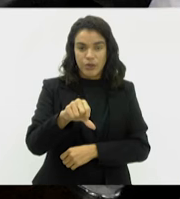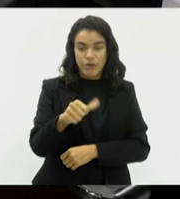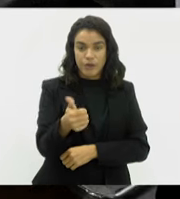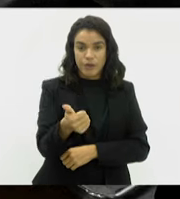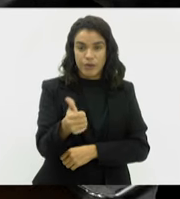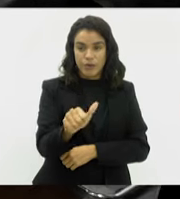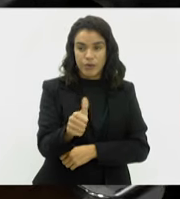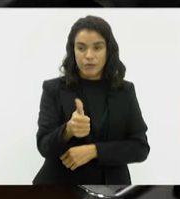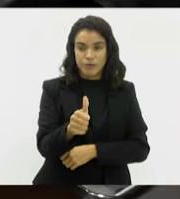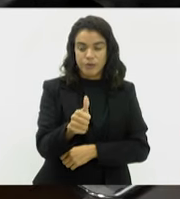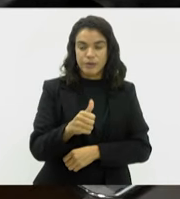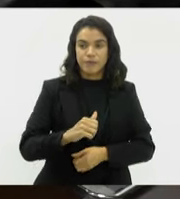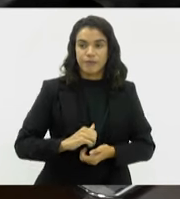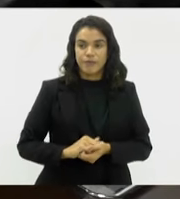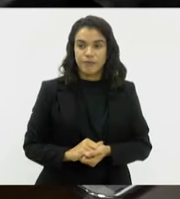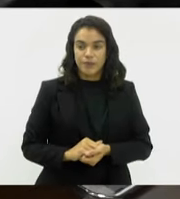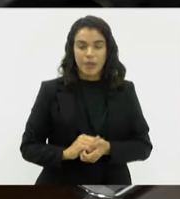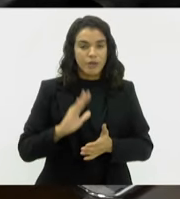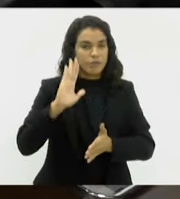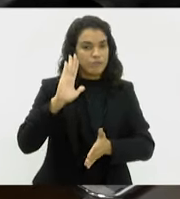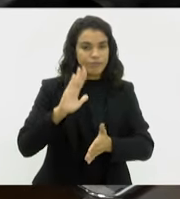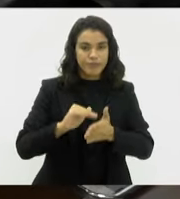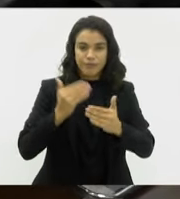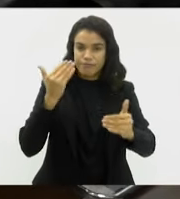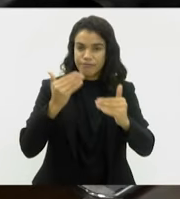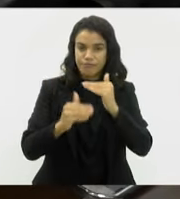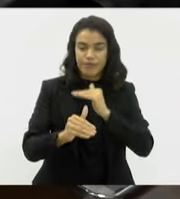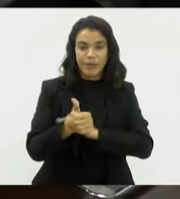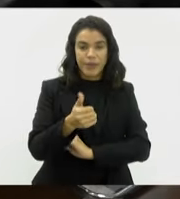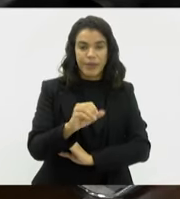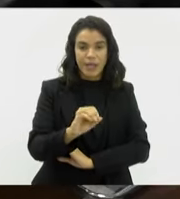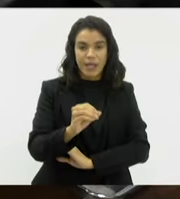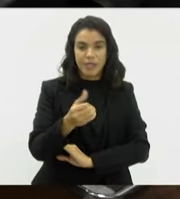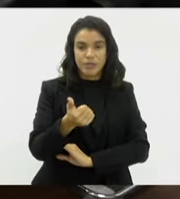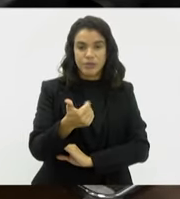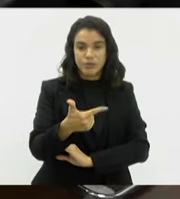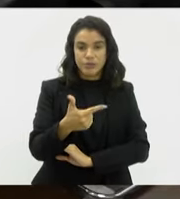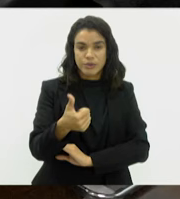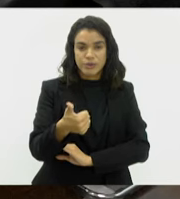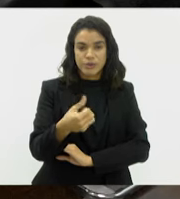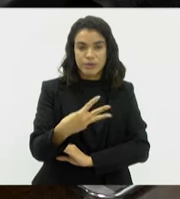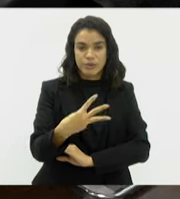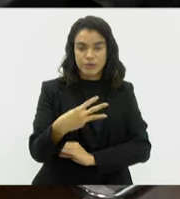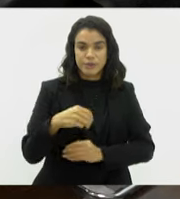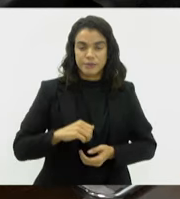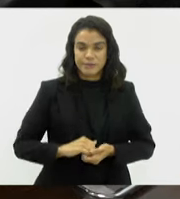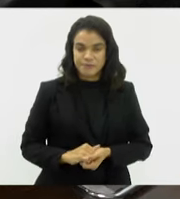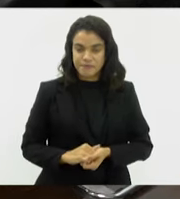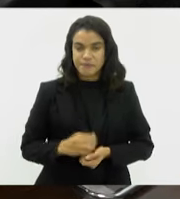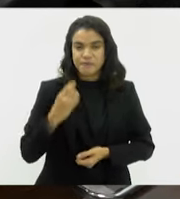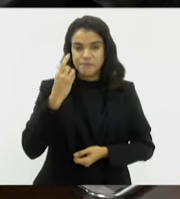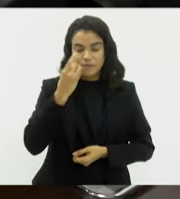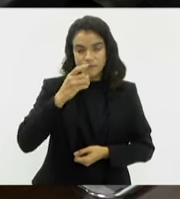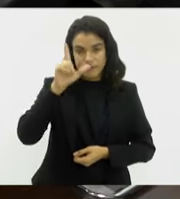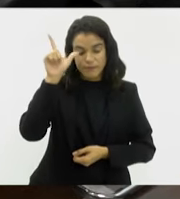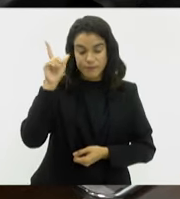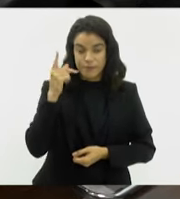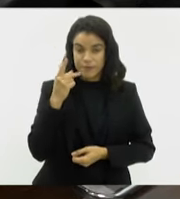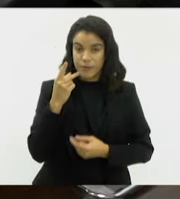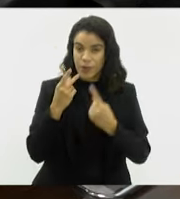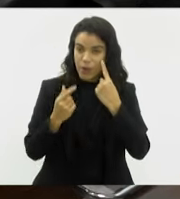11, rejeitadas as emendas 10, 12 e 13. Deputado Luiz Paulo. Olha